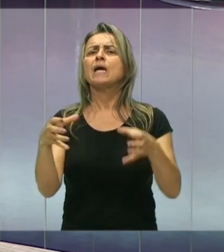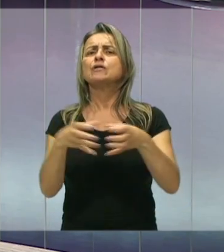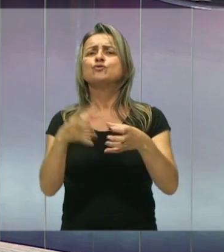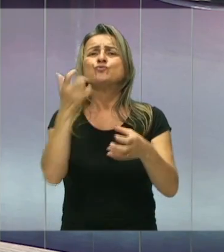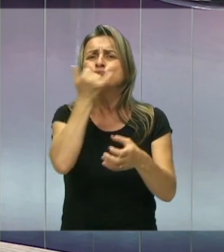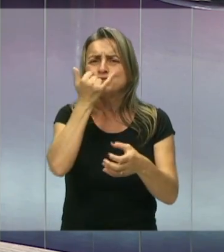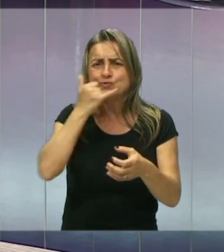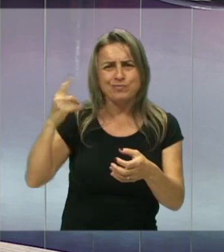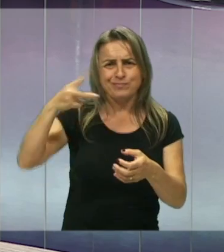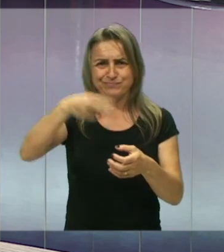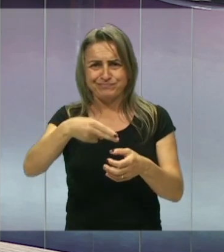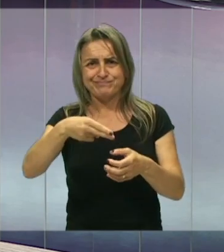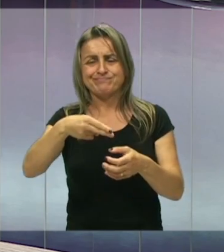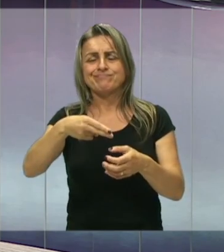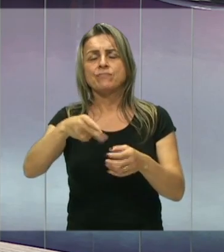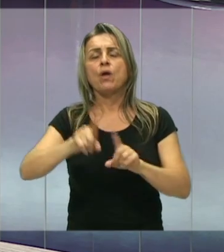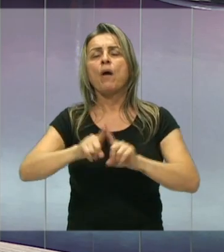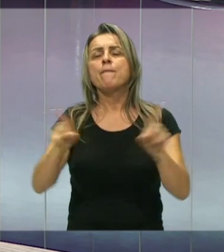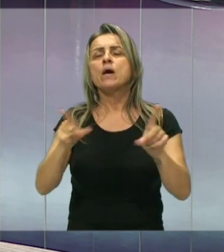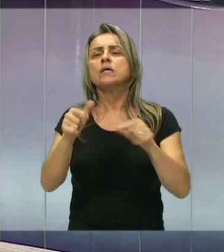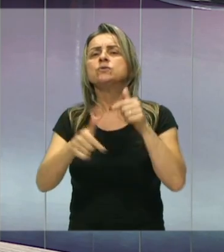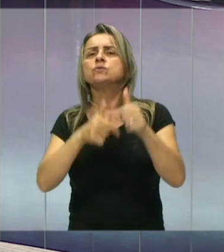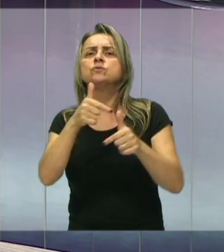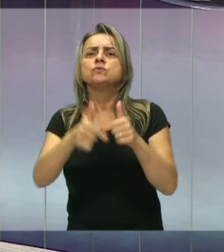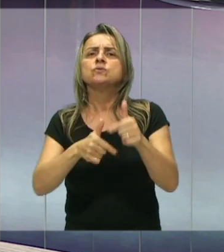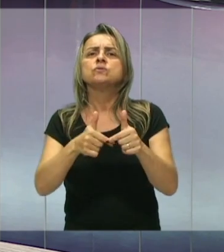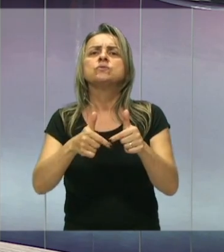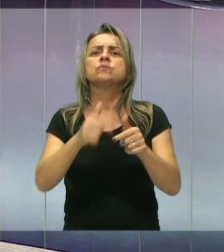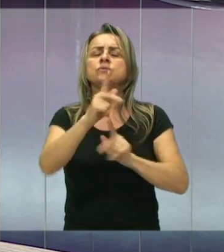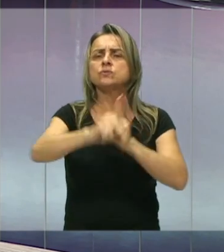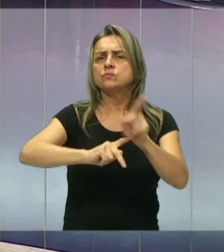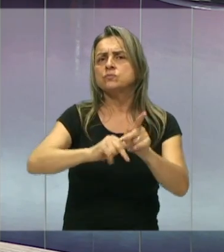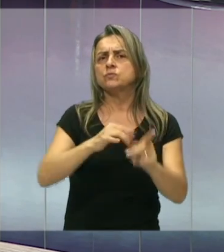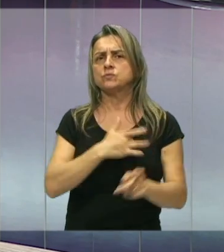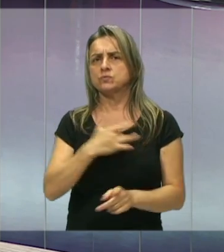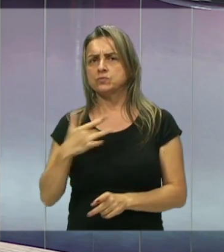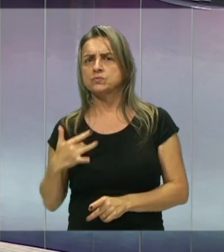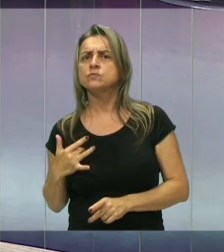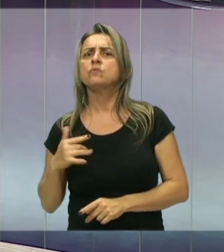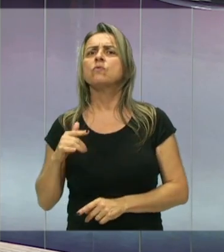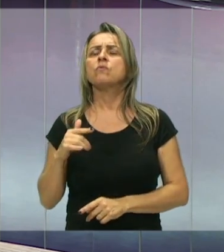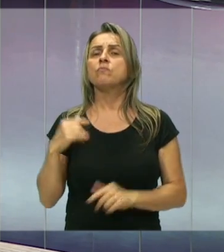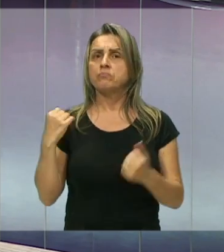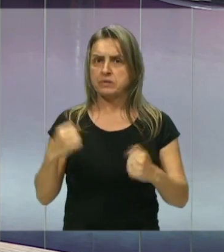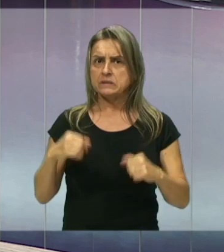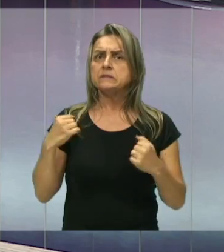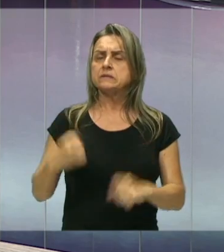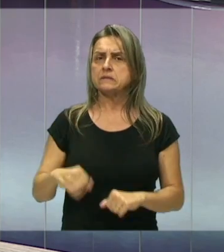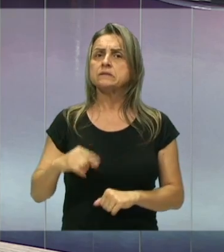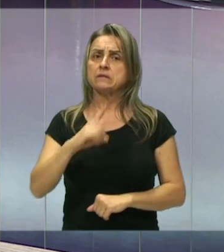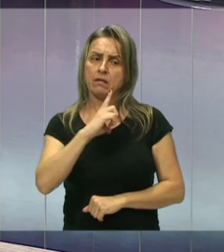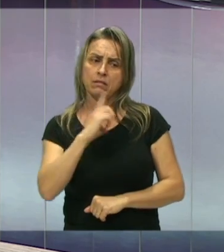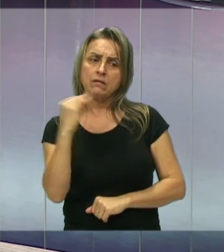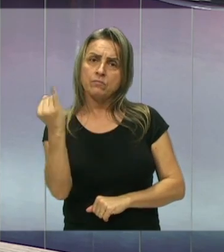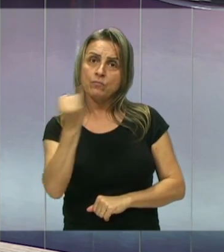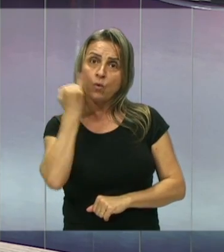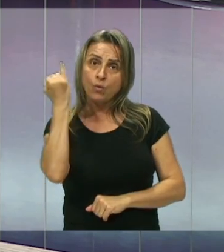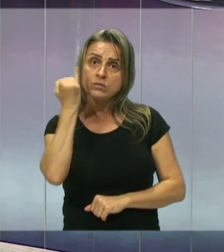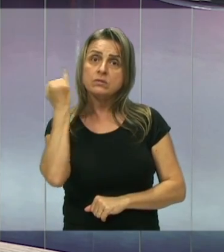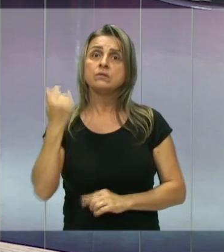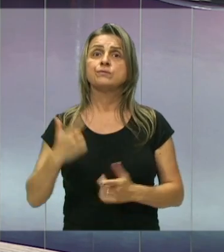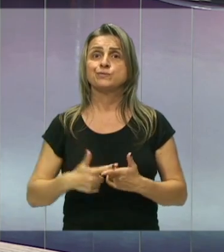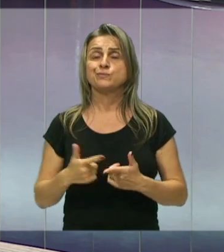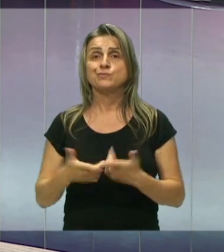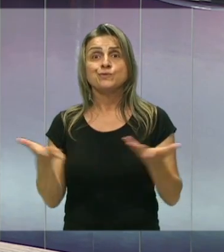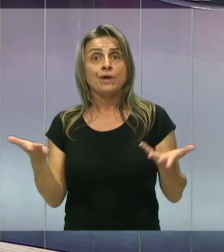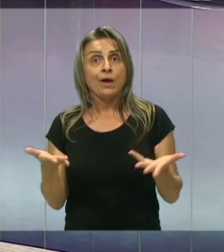interromper, dos trabalhadores da saúde é uma coisa que tem que ser levada em conta, porque a gente está passando aí por